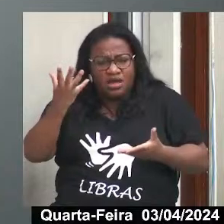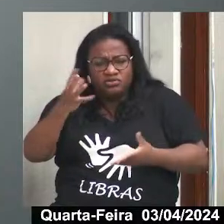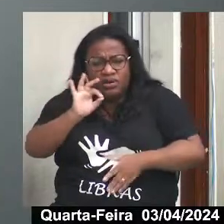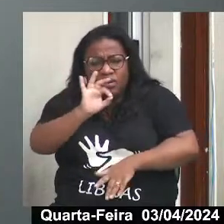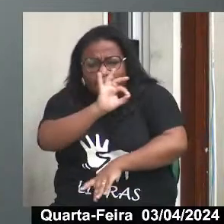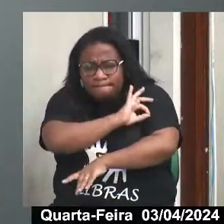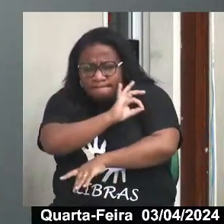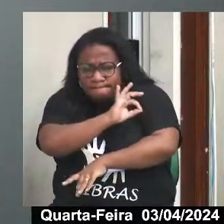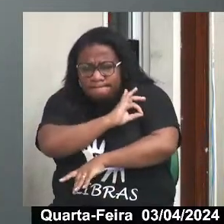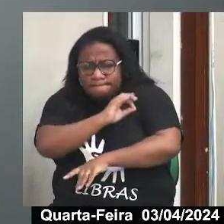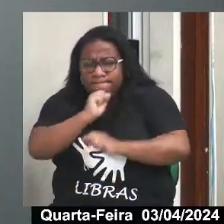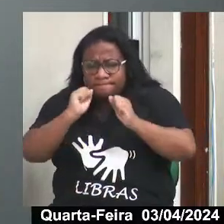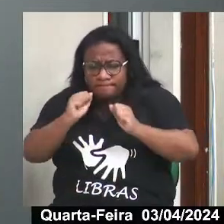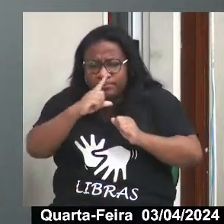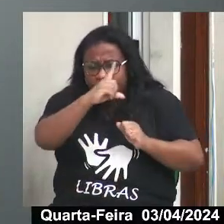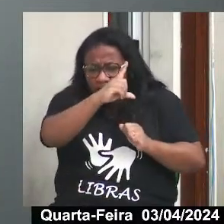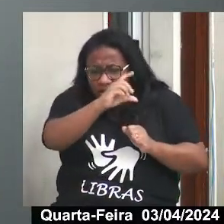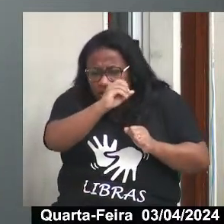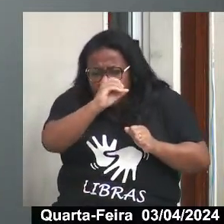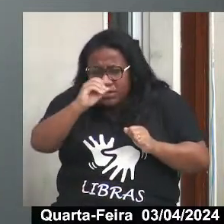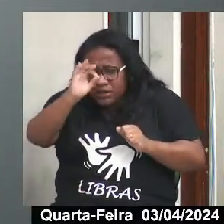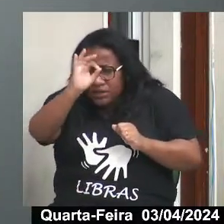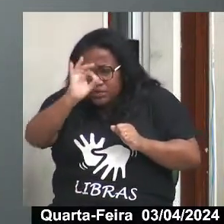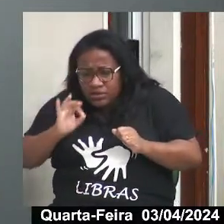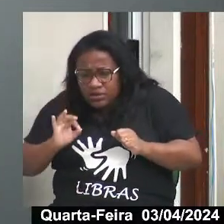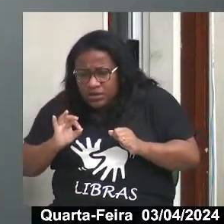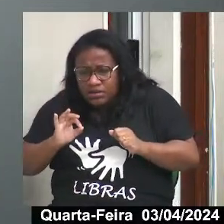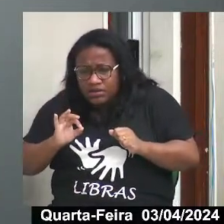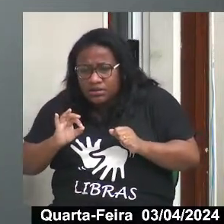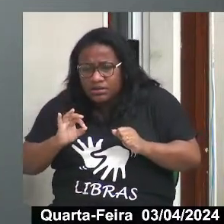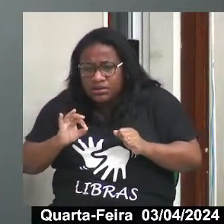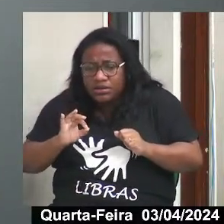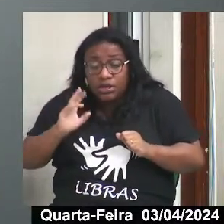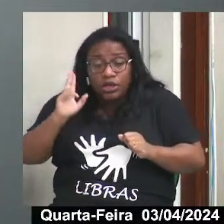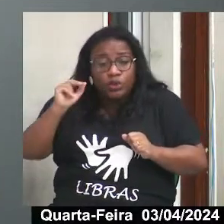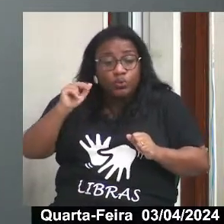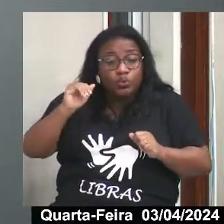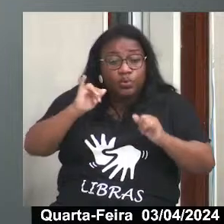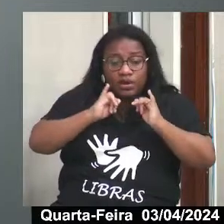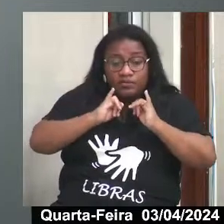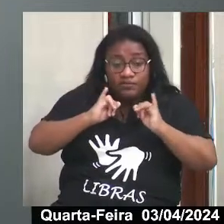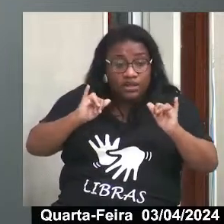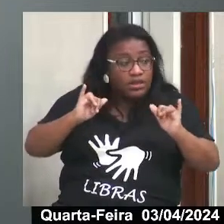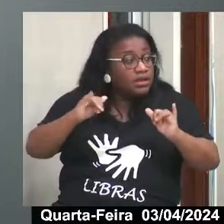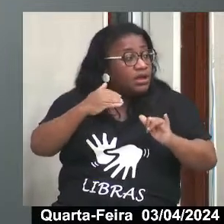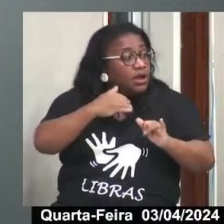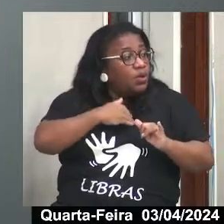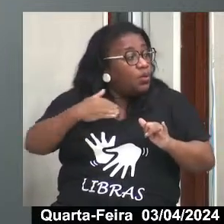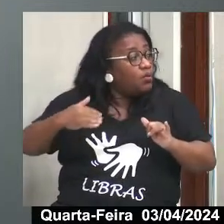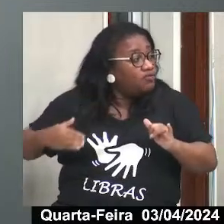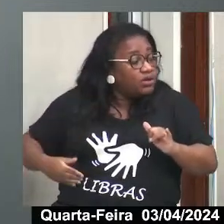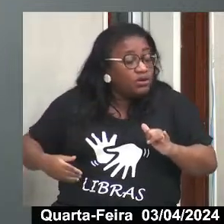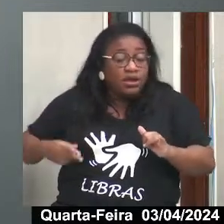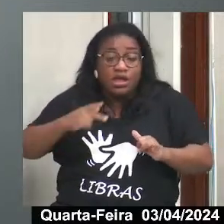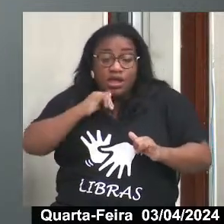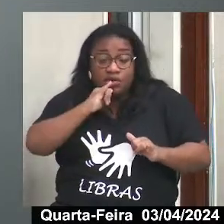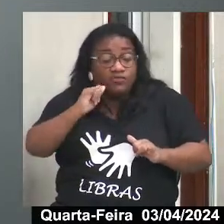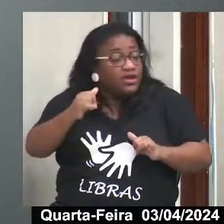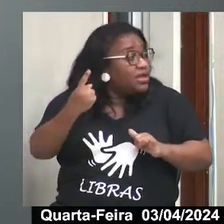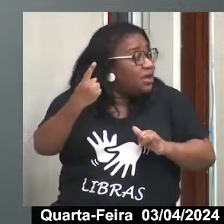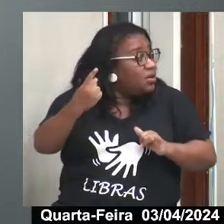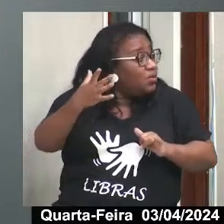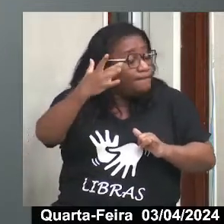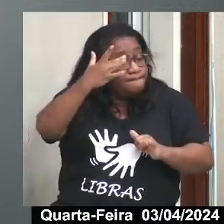que o prefeito ele consegue 100% monitorar isso? Eu não me direcionei ao governo, eu me direcionei a